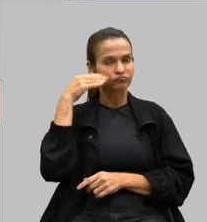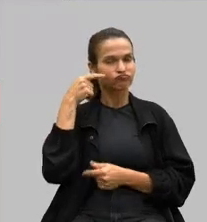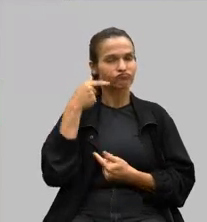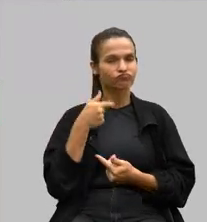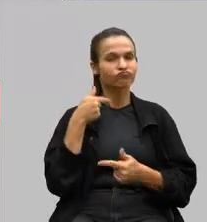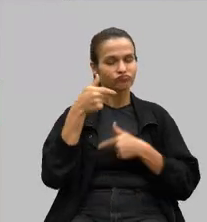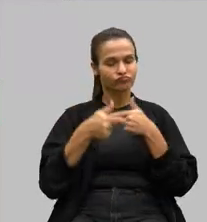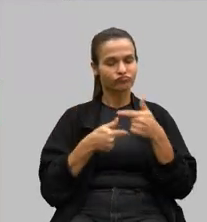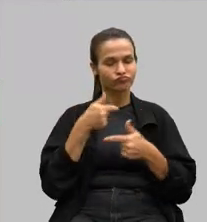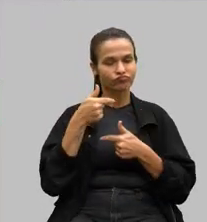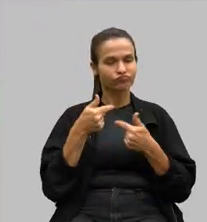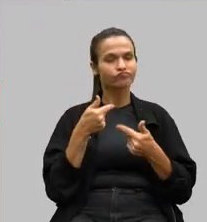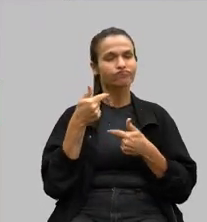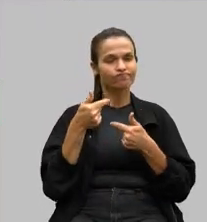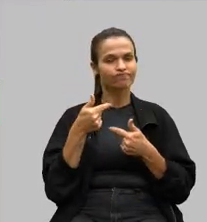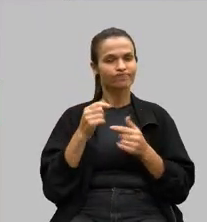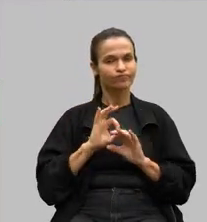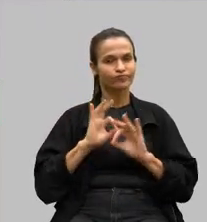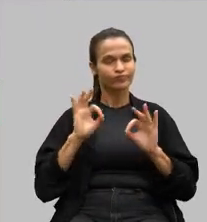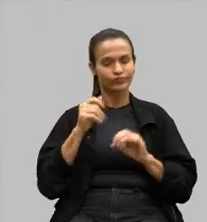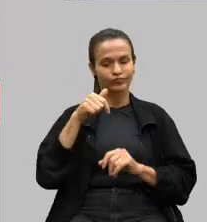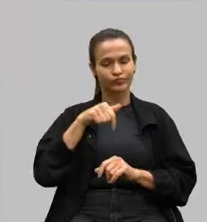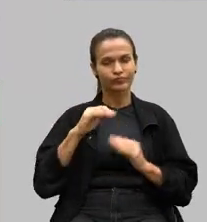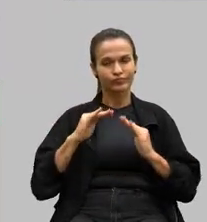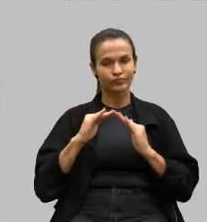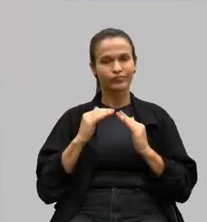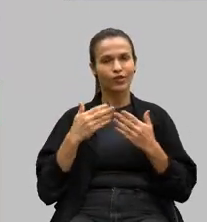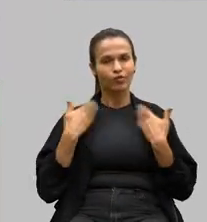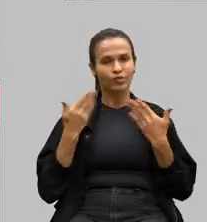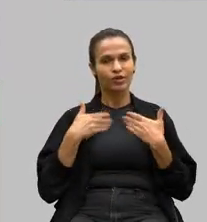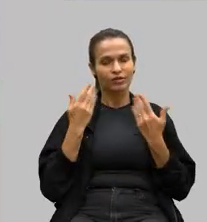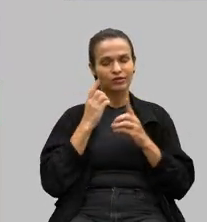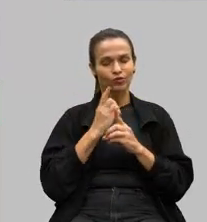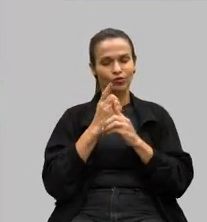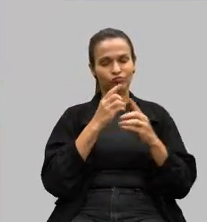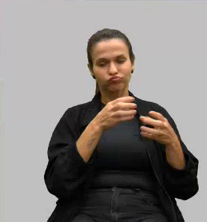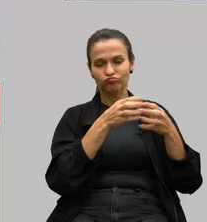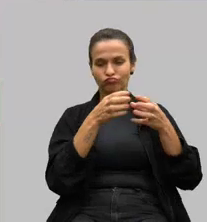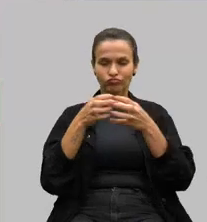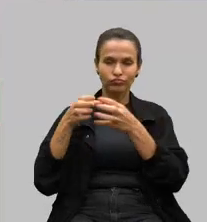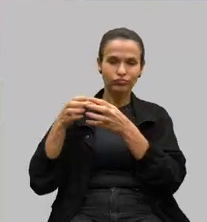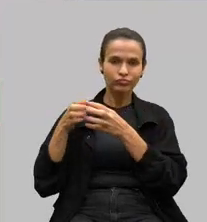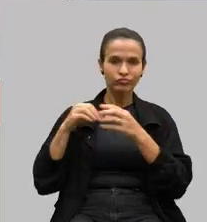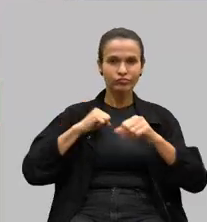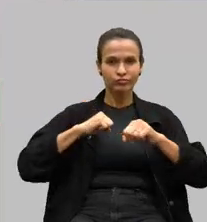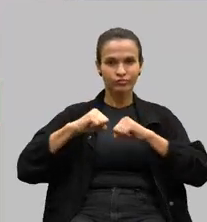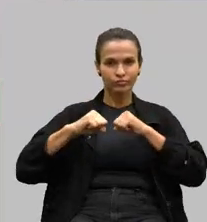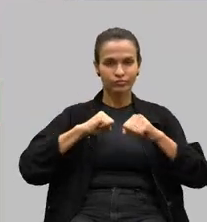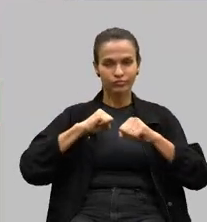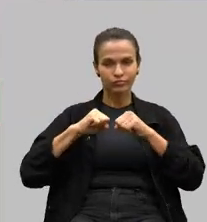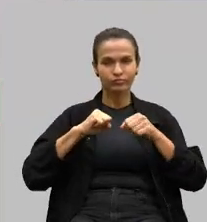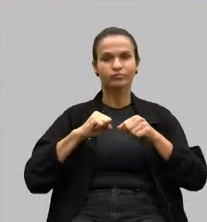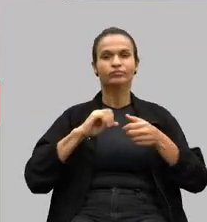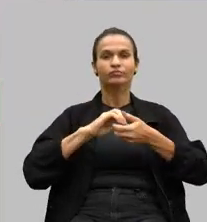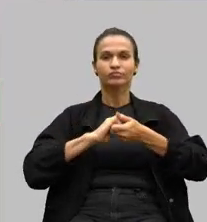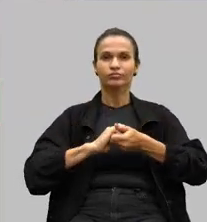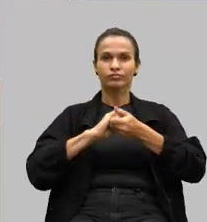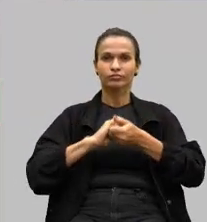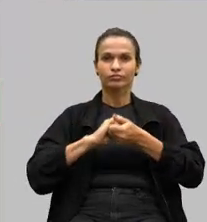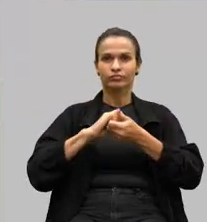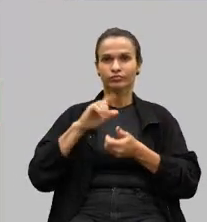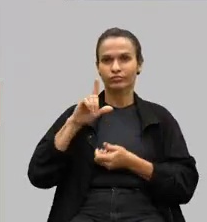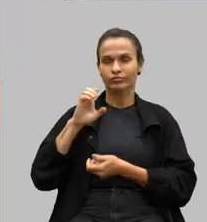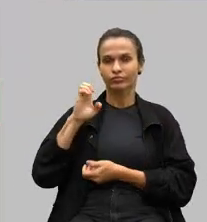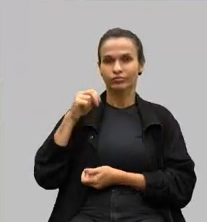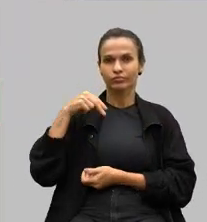sempre uma alegria a gente se encontrar aqui nos nas comissões nos debates cumprimentar A Leninha que não tá aqui nossa